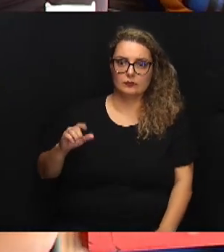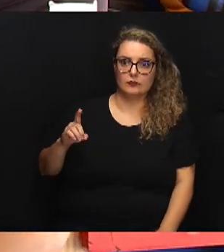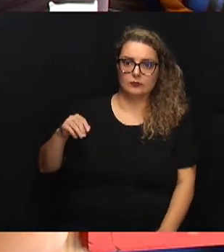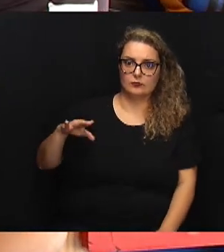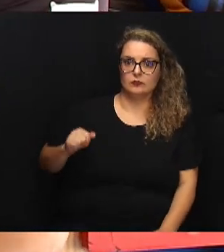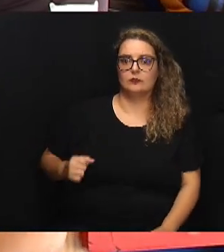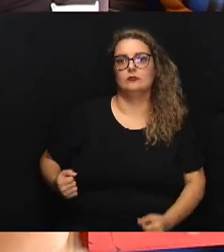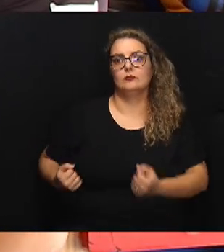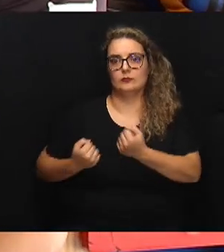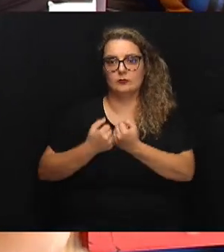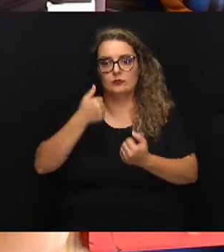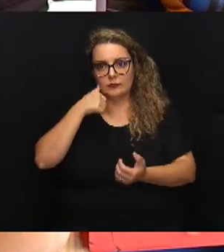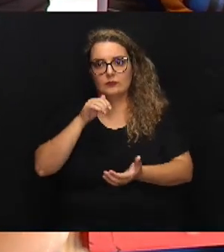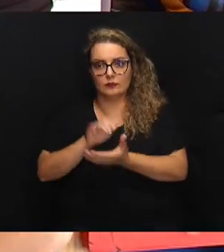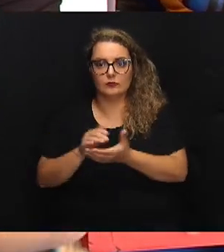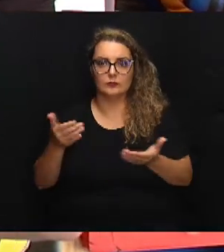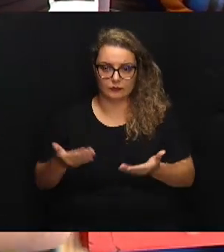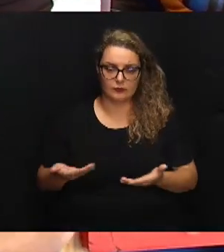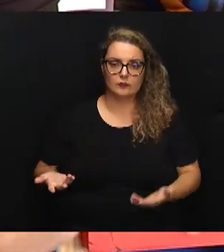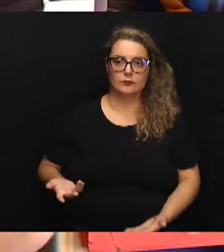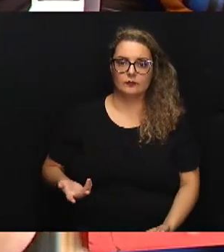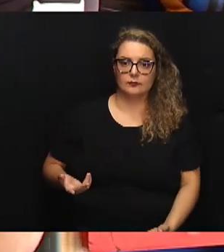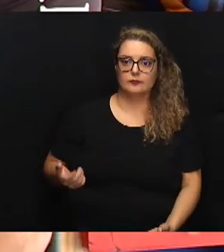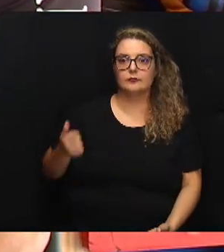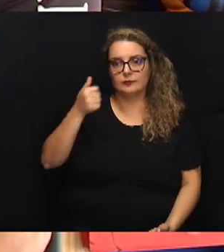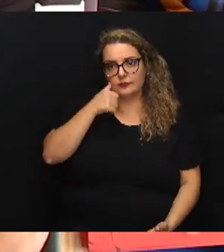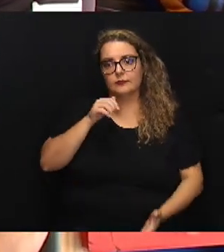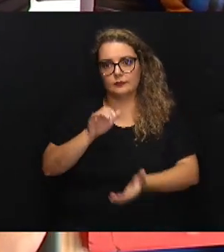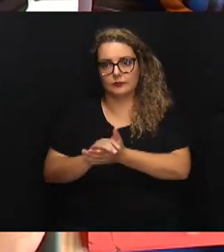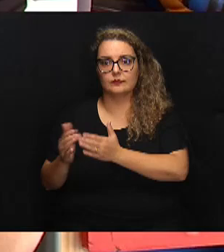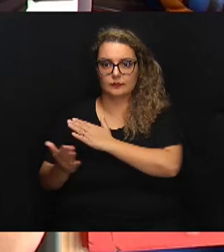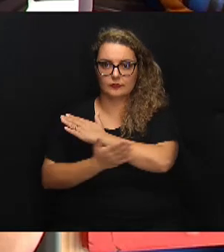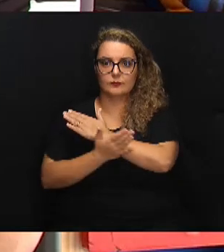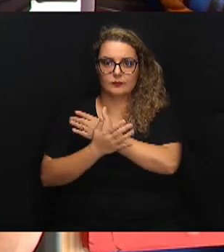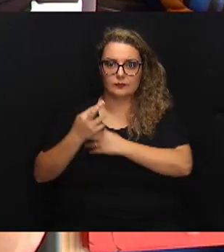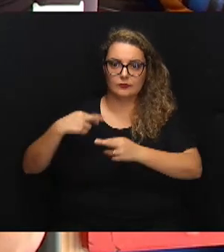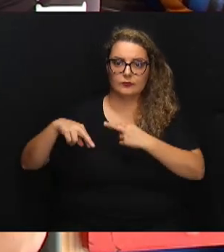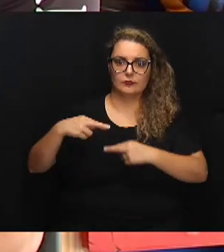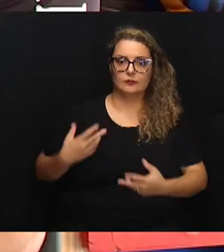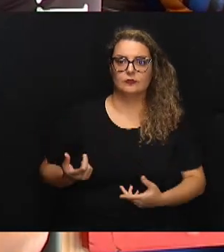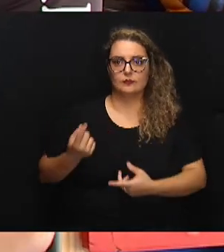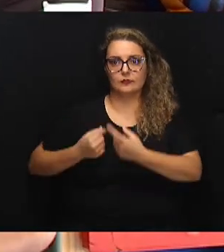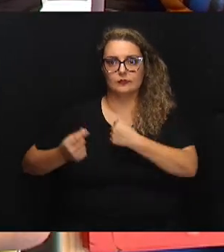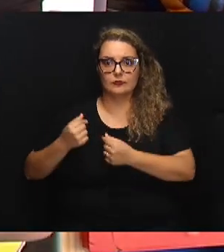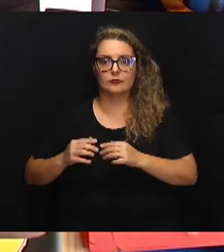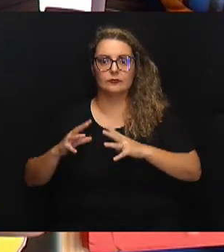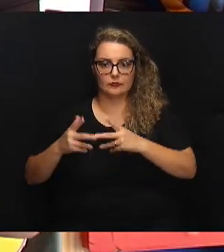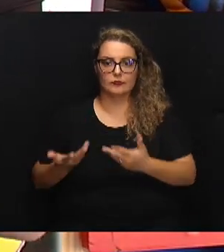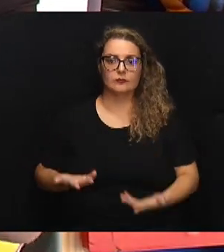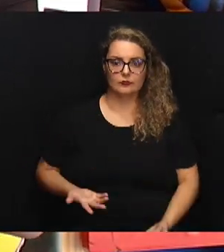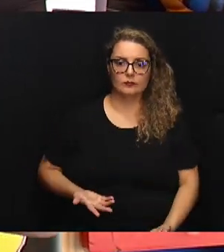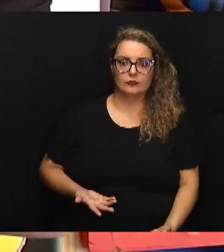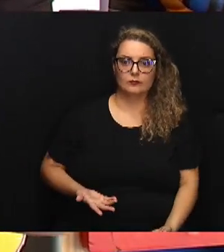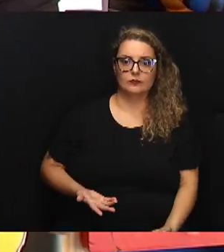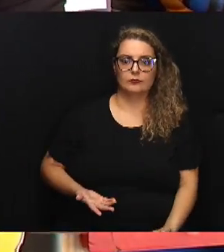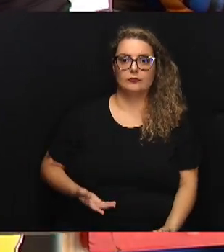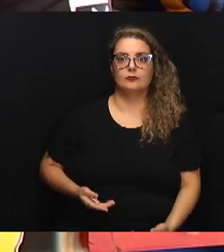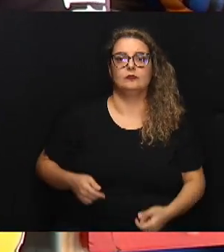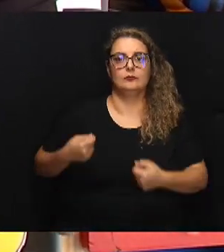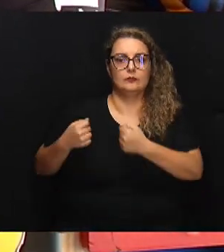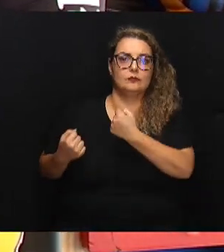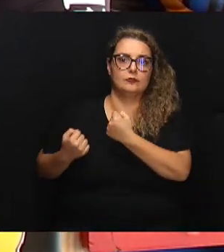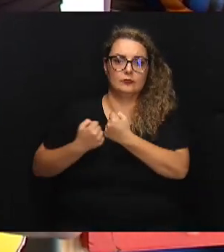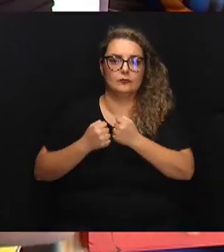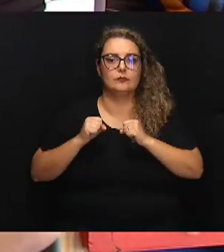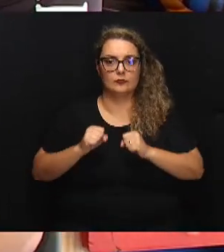apoio da minha esposa, que hoje ela me ajuda bastante, né, na questão de financeira e tudo, então eu precisei desse apoio para